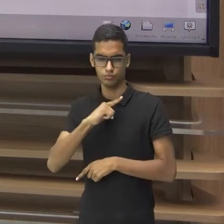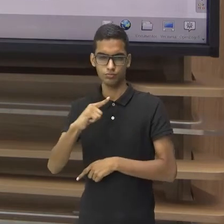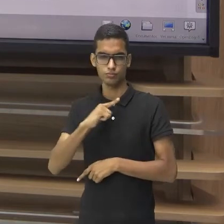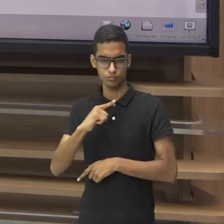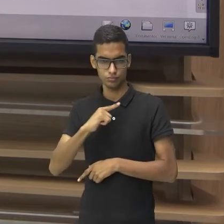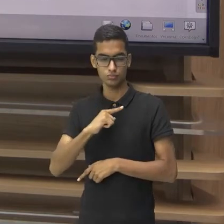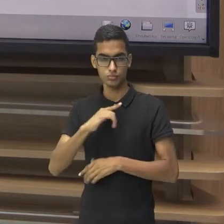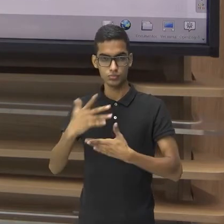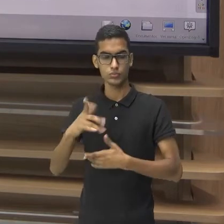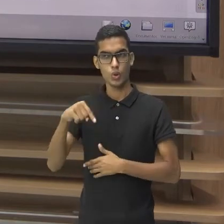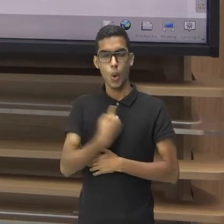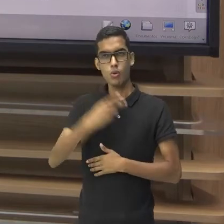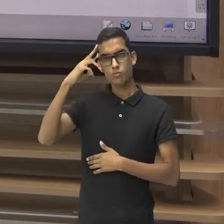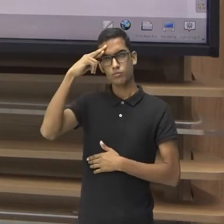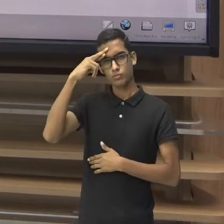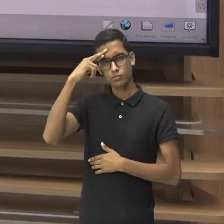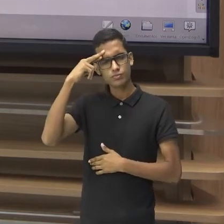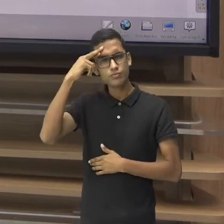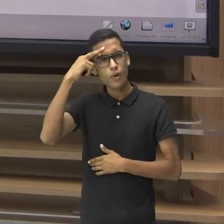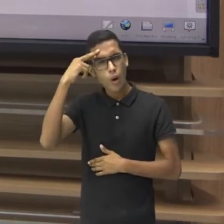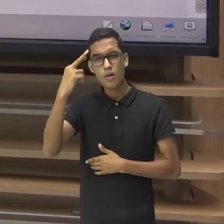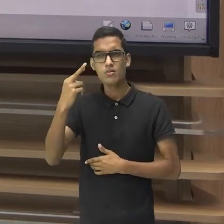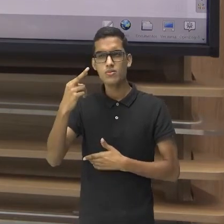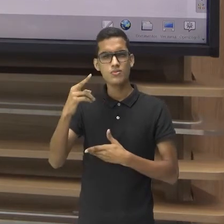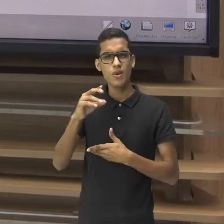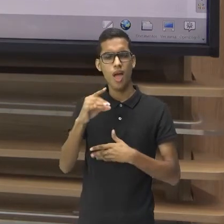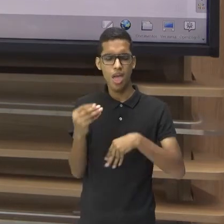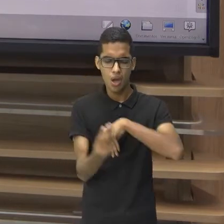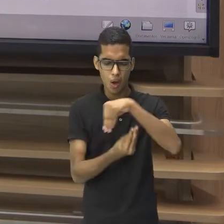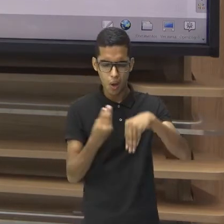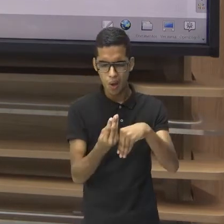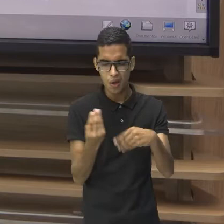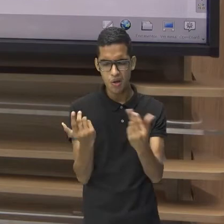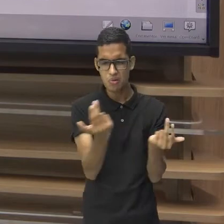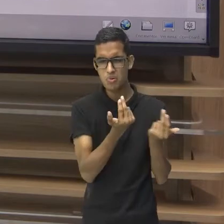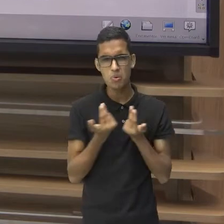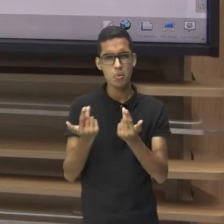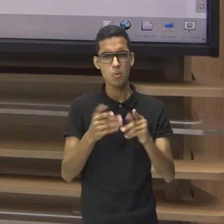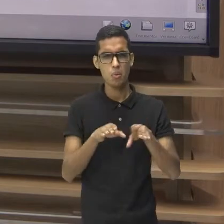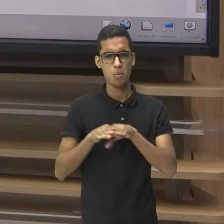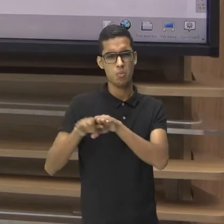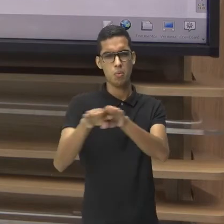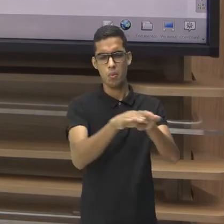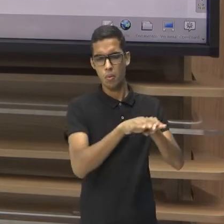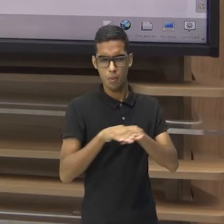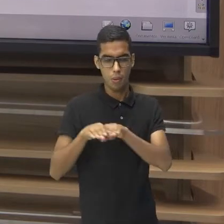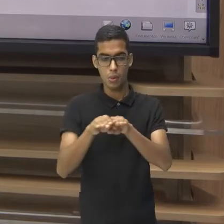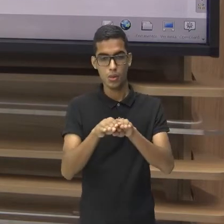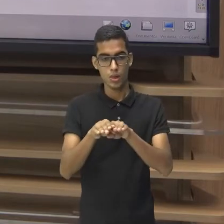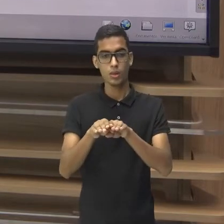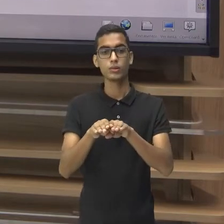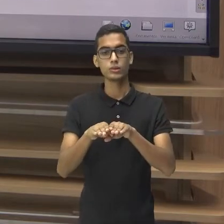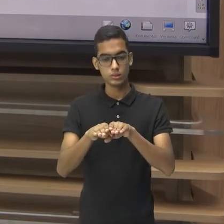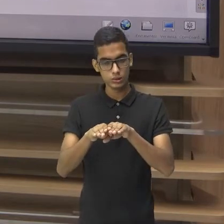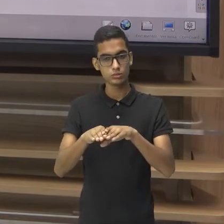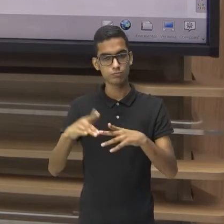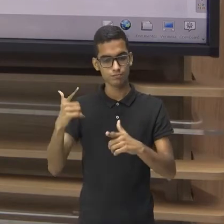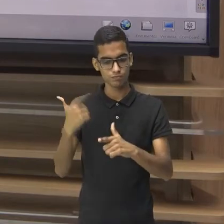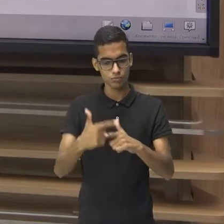a nossa reflexão não seja homogeneizada, que não sejam todas iguais, que o senso